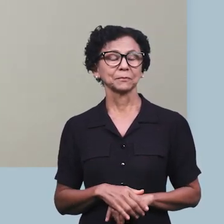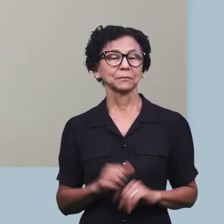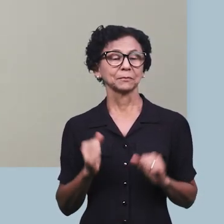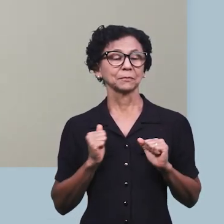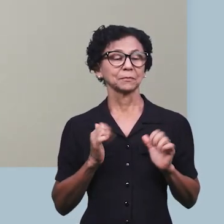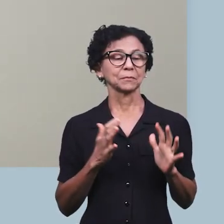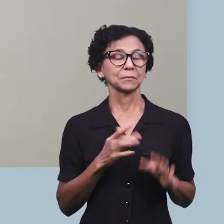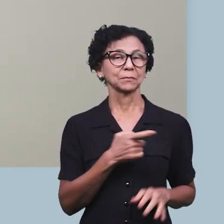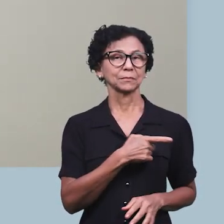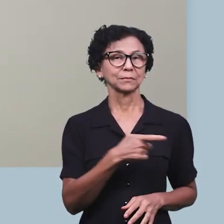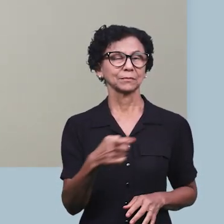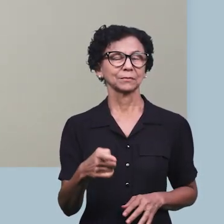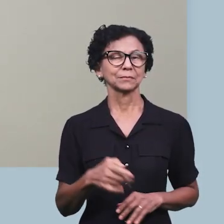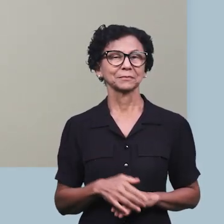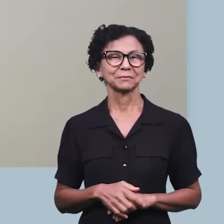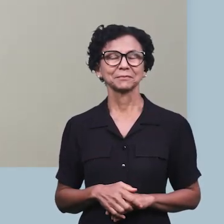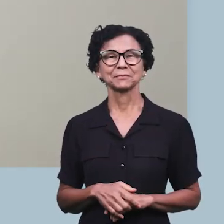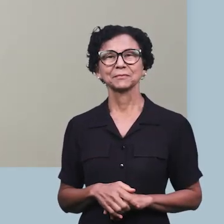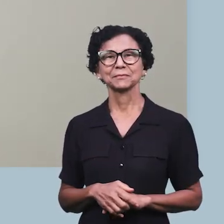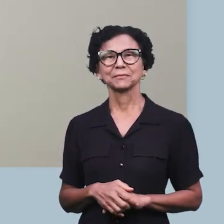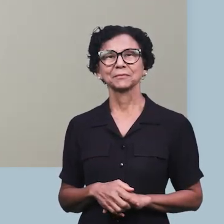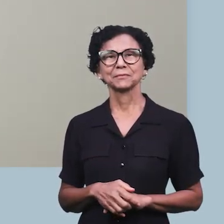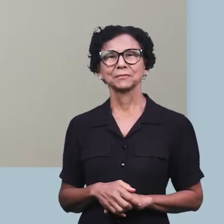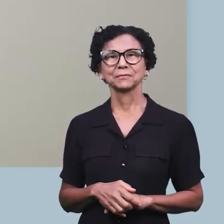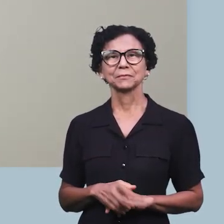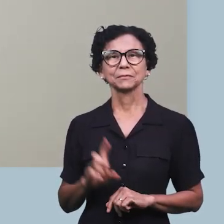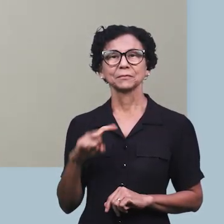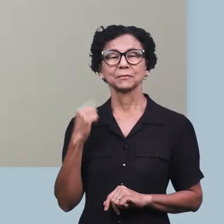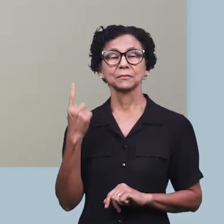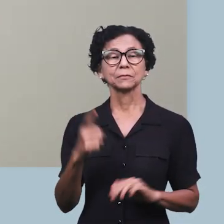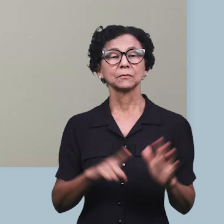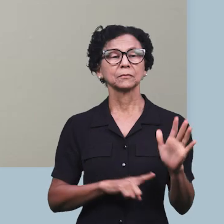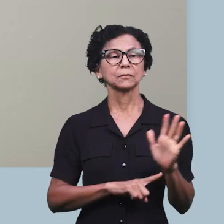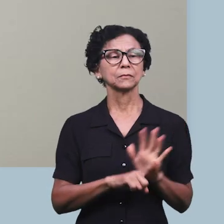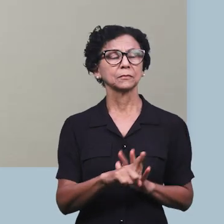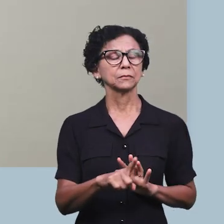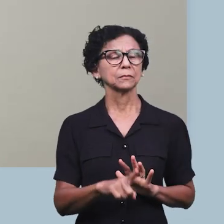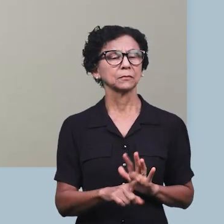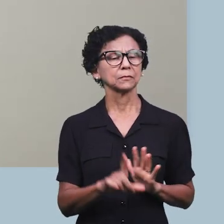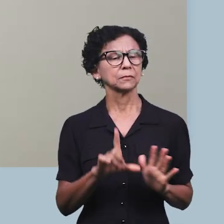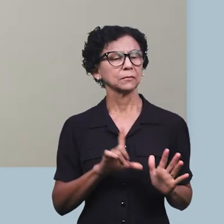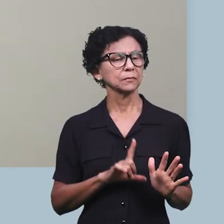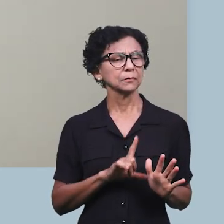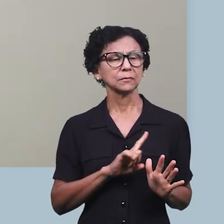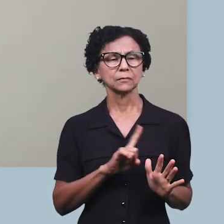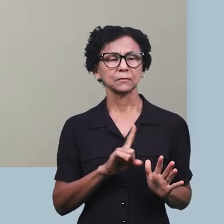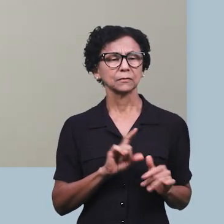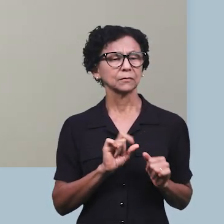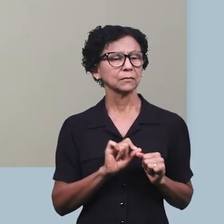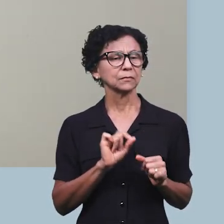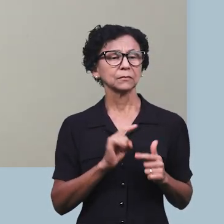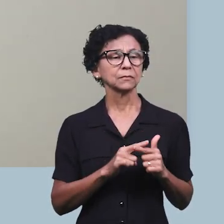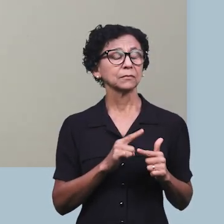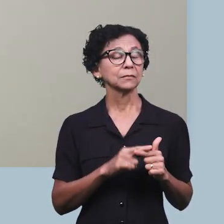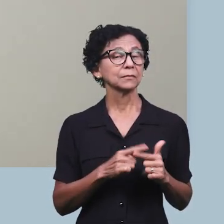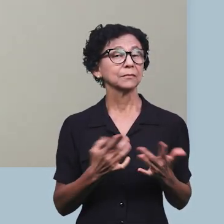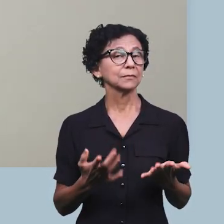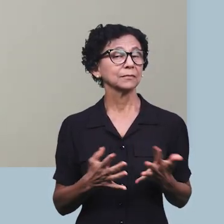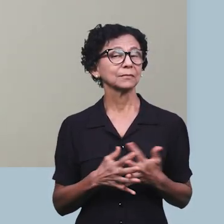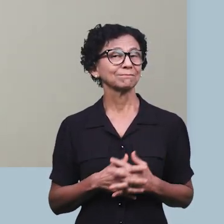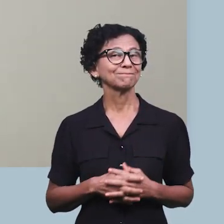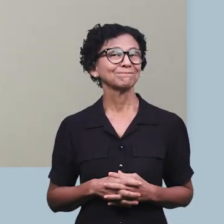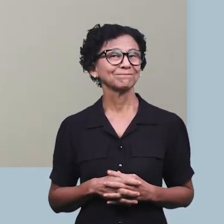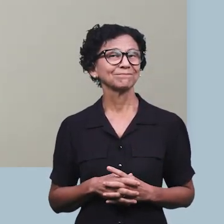sai do ambiente. E aí depois a gente vai lá e pergunta por que não foi feito antes, quando você